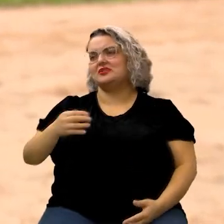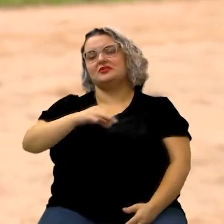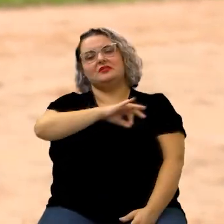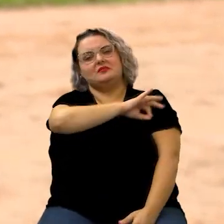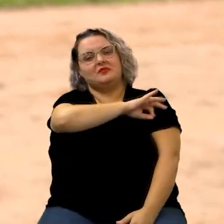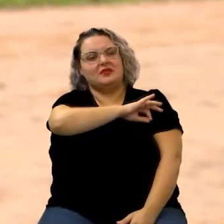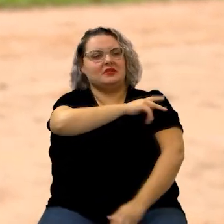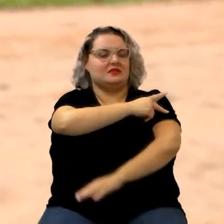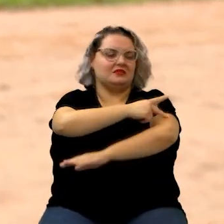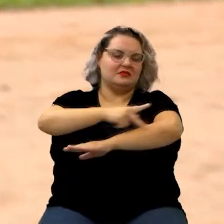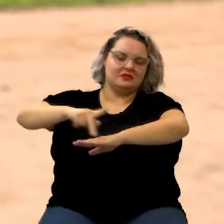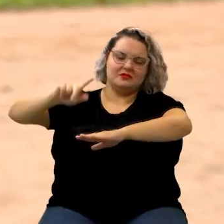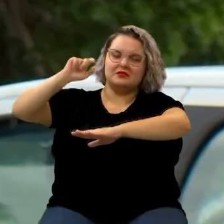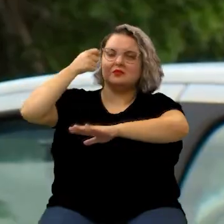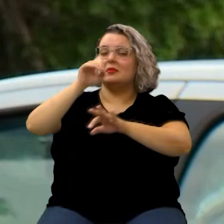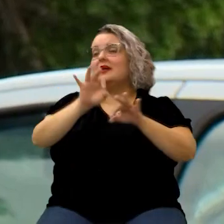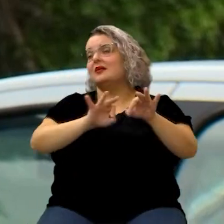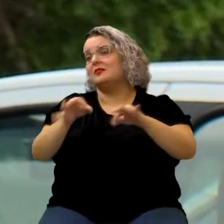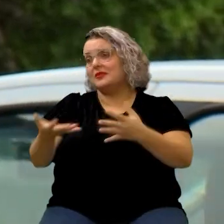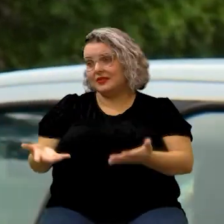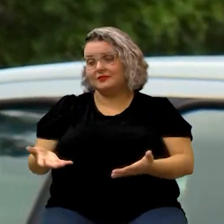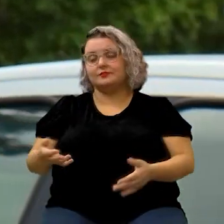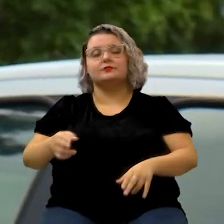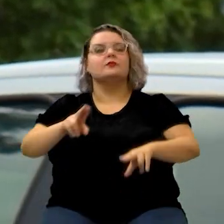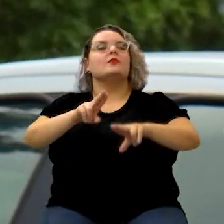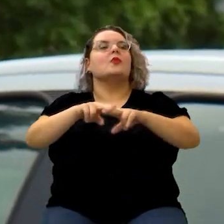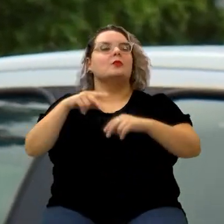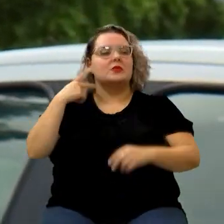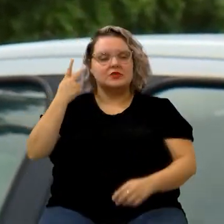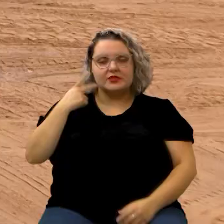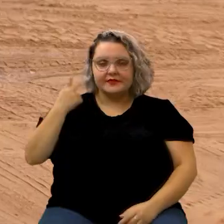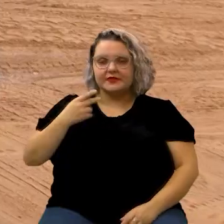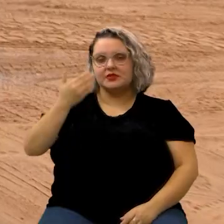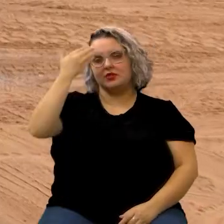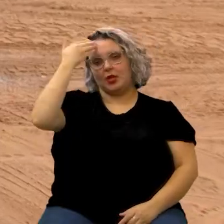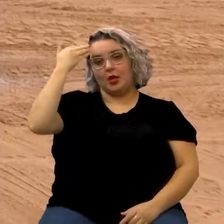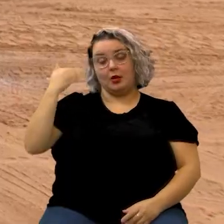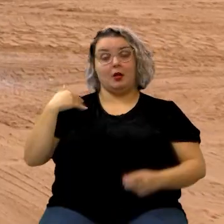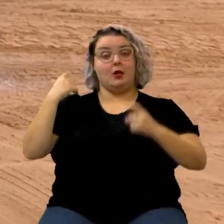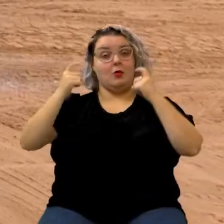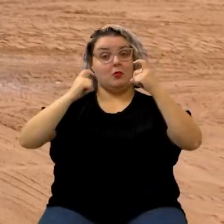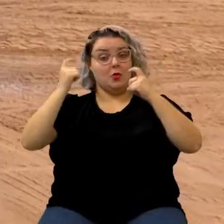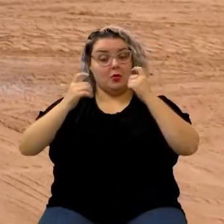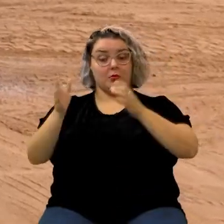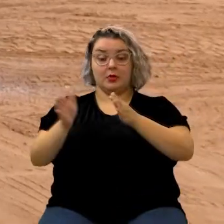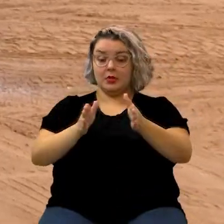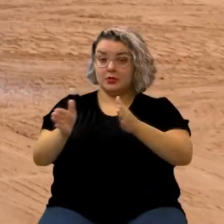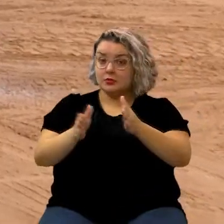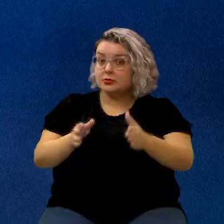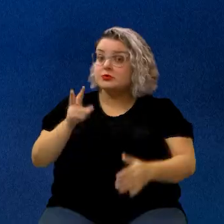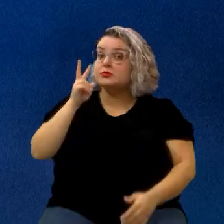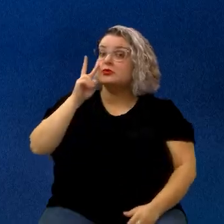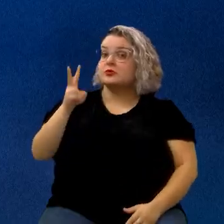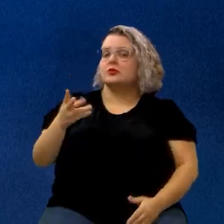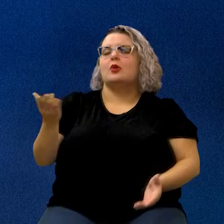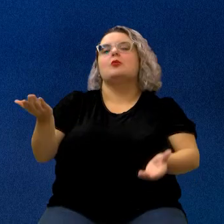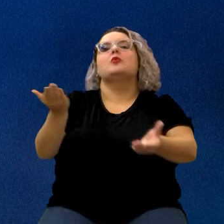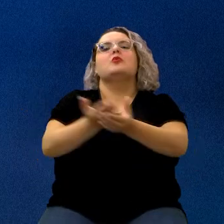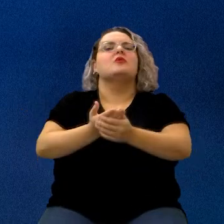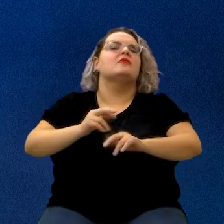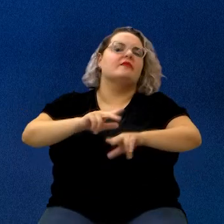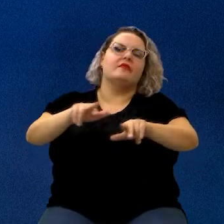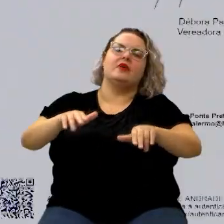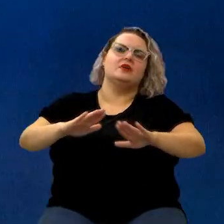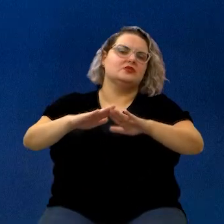por Né arrumar por isso a vereadora Débora Palermo preocupada com a situação que tem visto protocolou